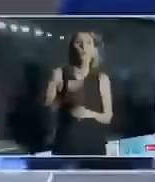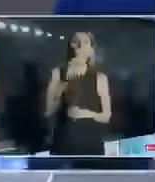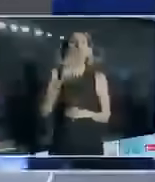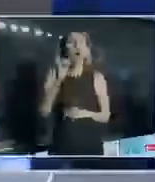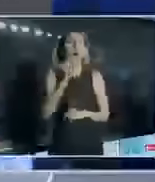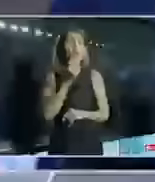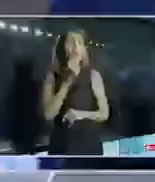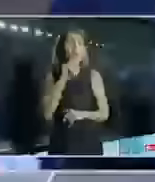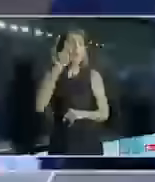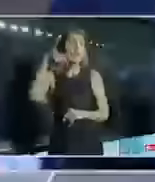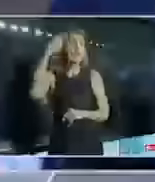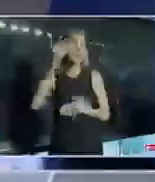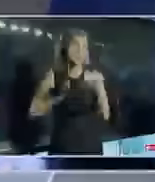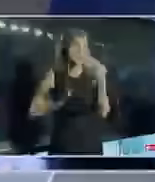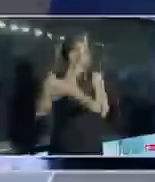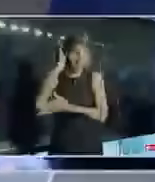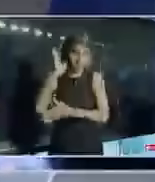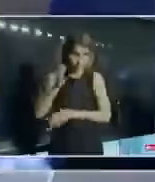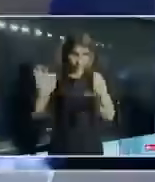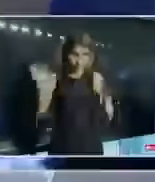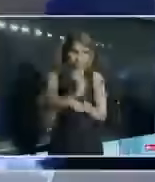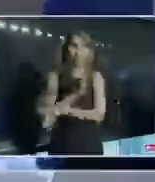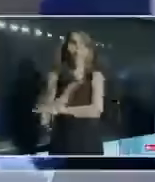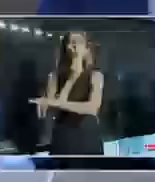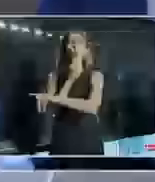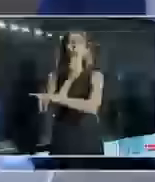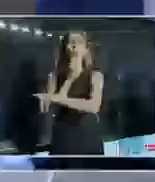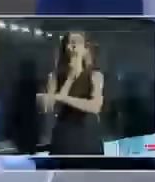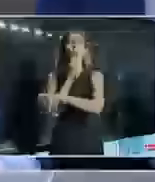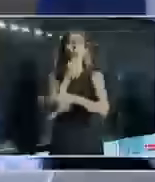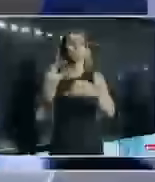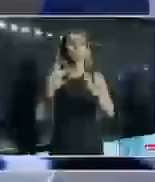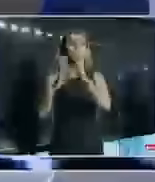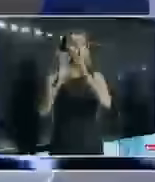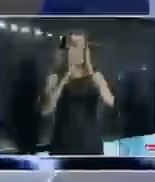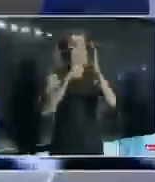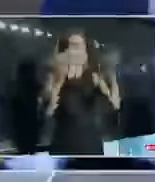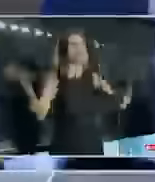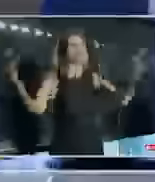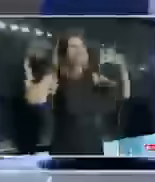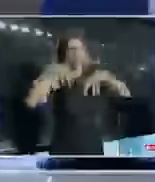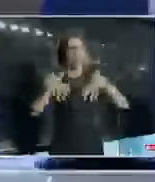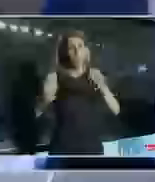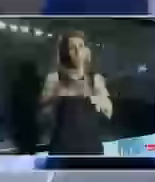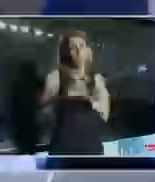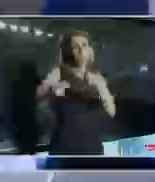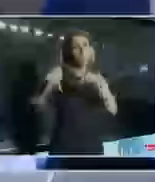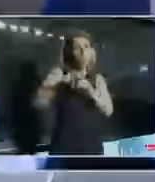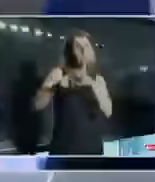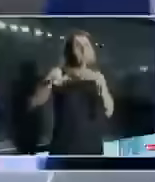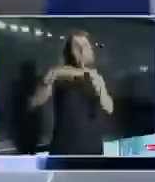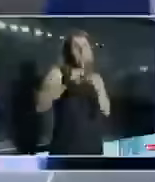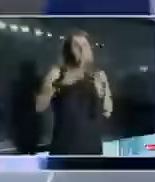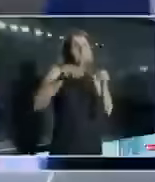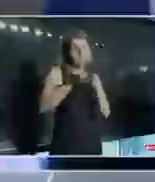eleito ele vai ficar lutando contra isso aí depois de da de estar na prefeitura is falando num hipótese é que o assunto chega